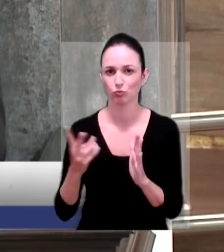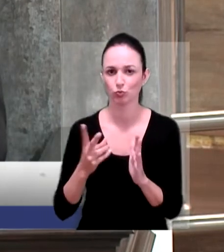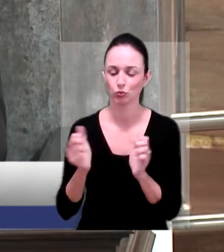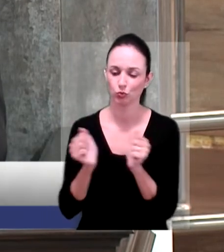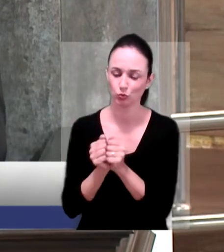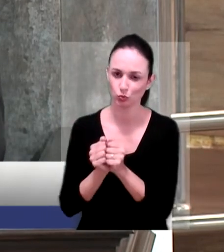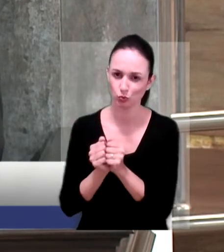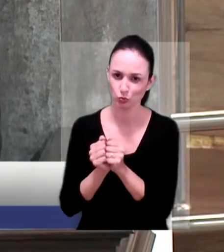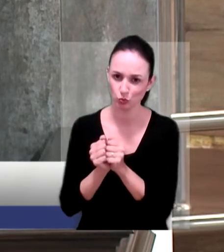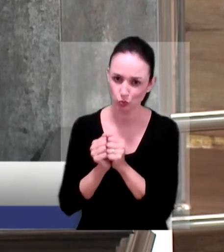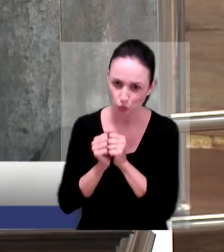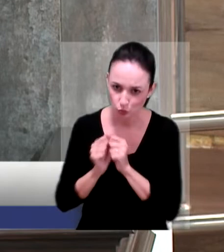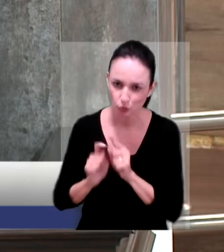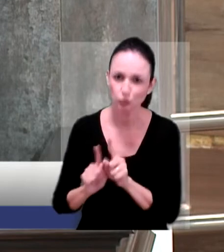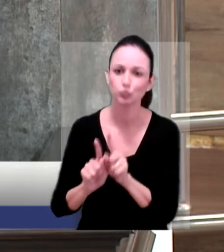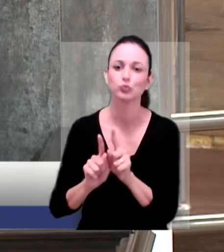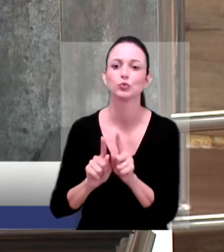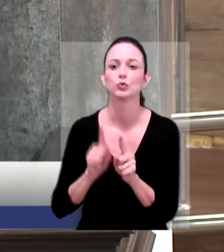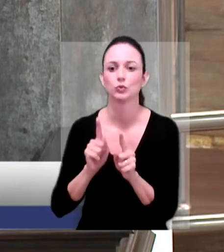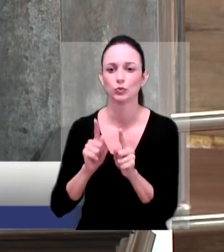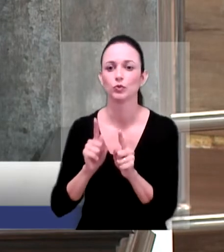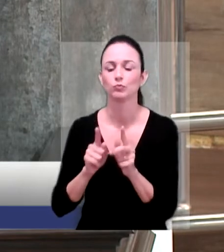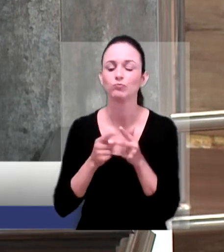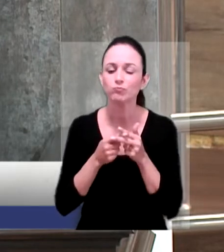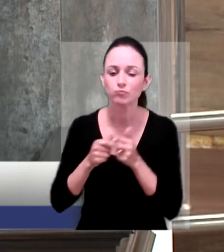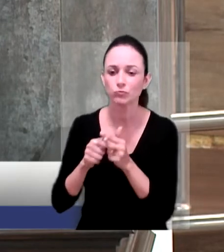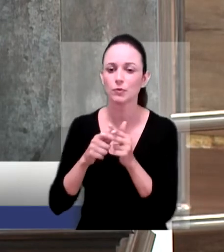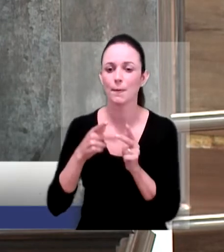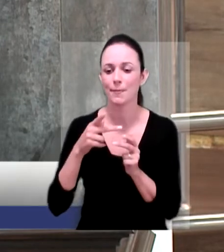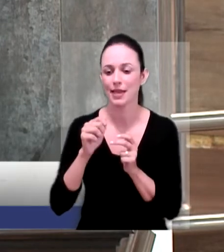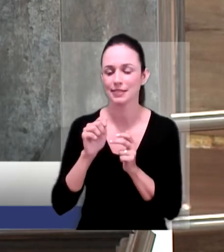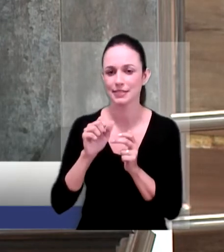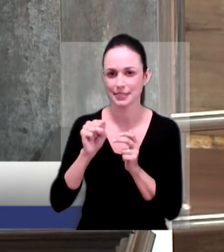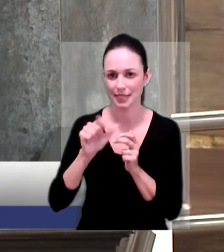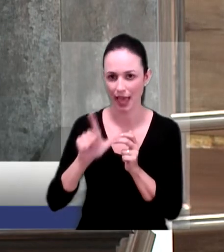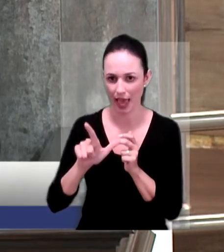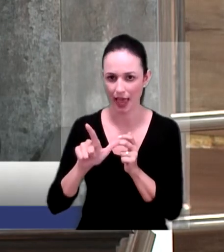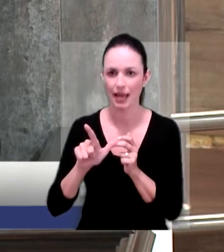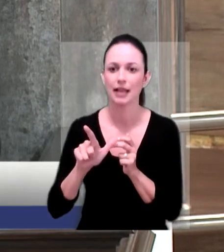do PSL, por essas pessoas que hoje estão na diretoria dela.